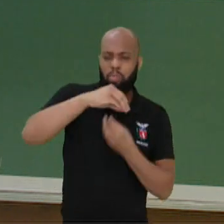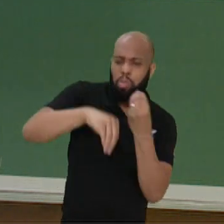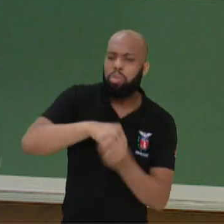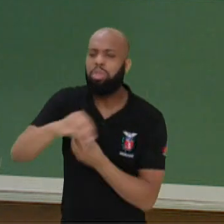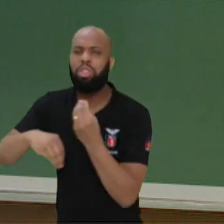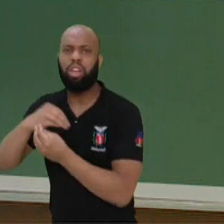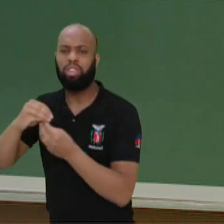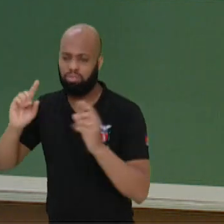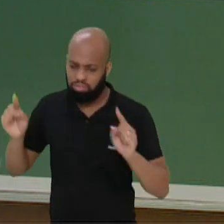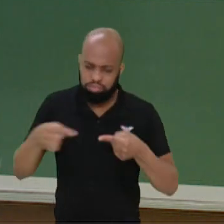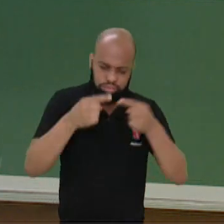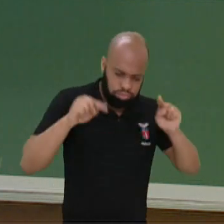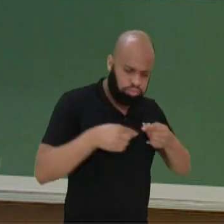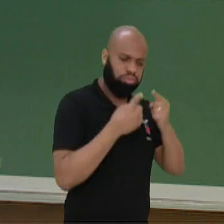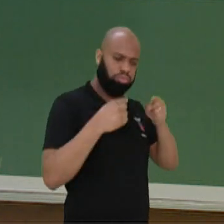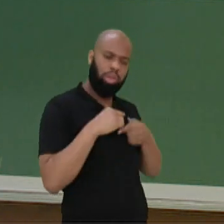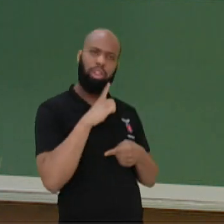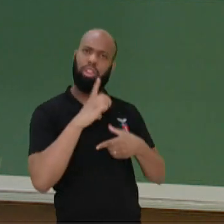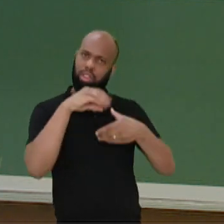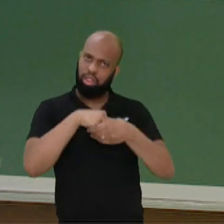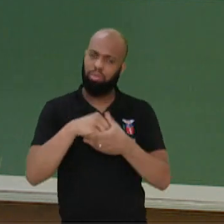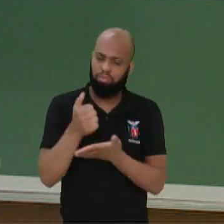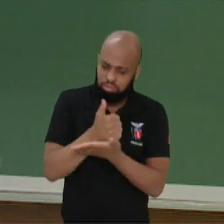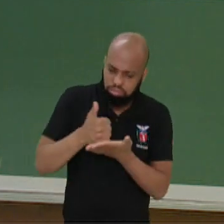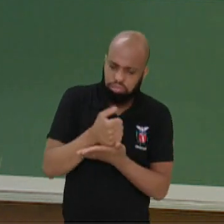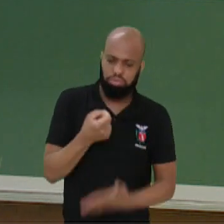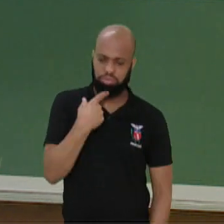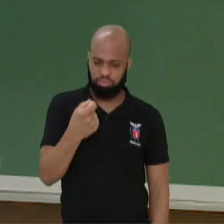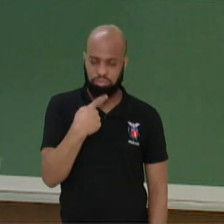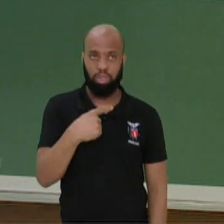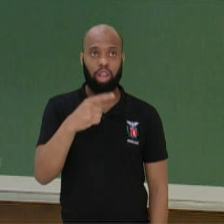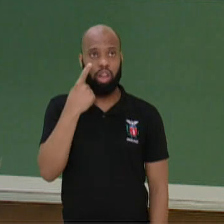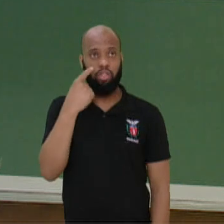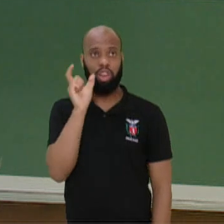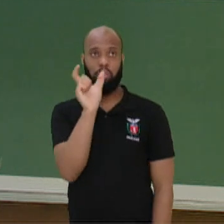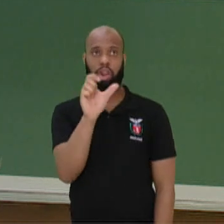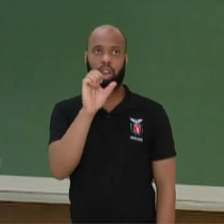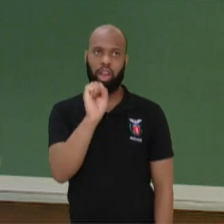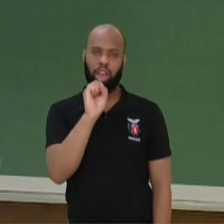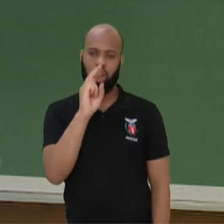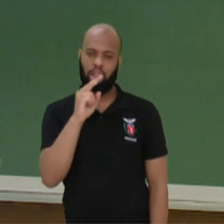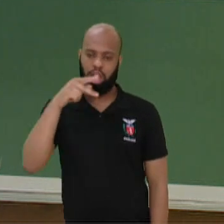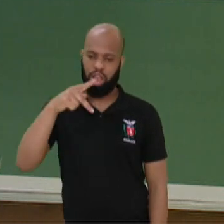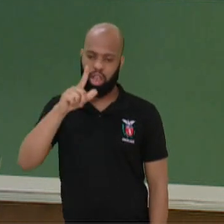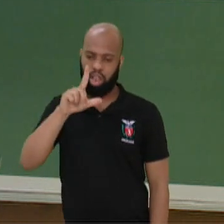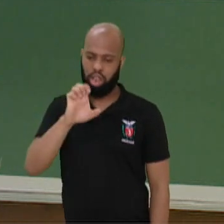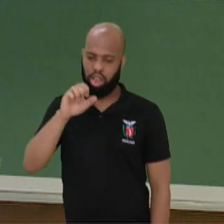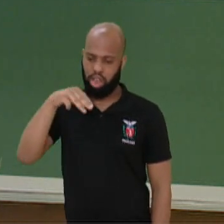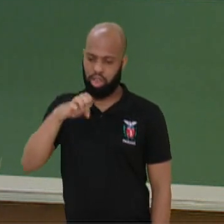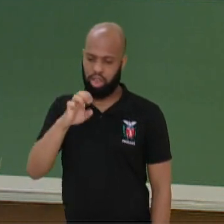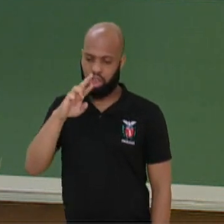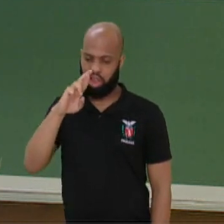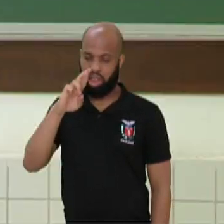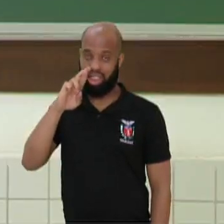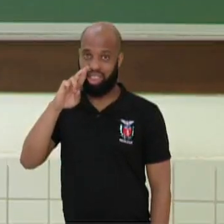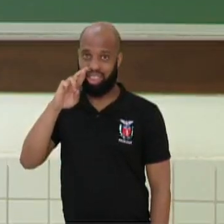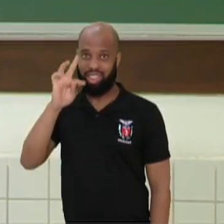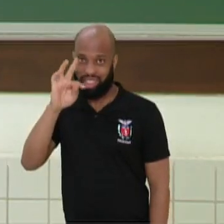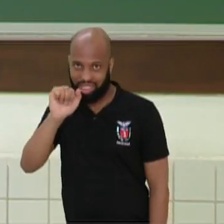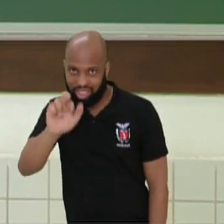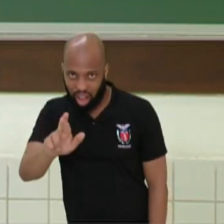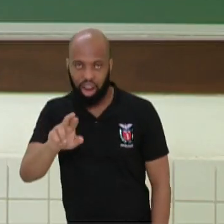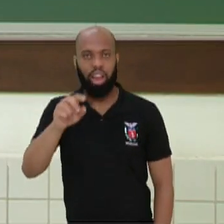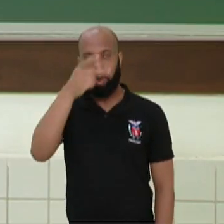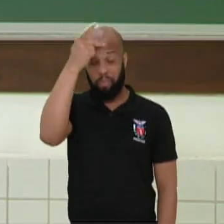ou combinados. Então, observem que eu destaquei a palavra suplementar. Então, nós consideramos que uma